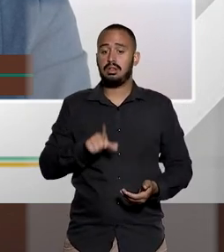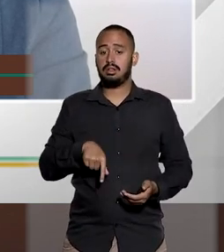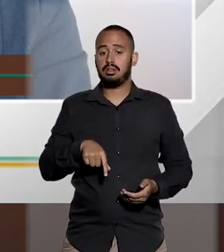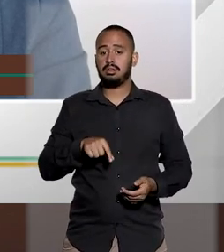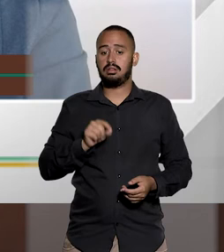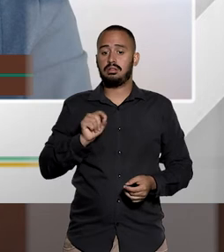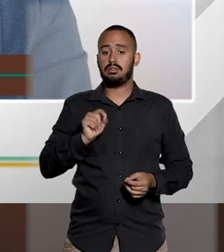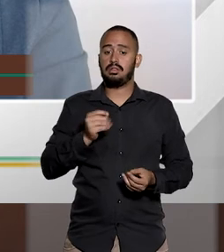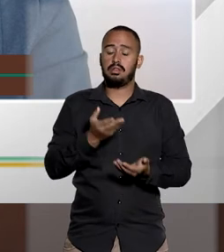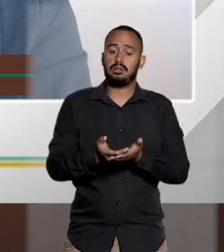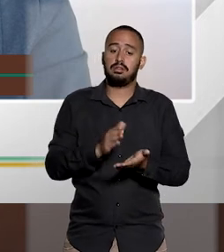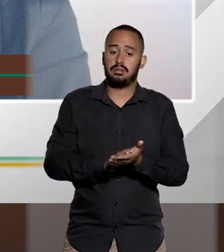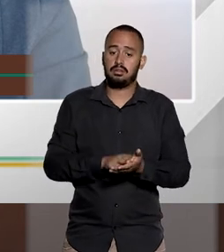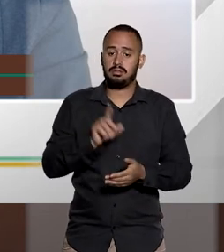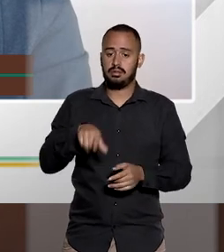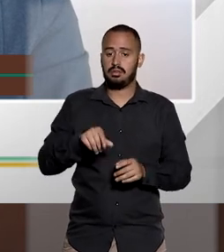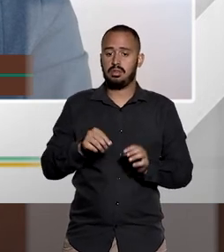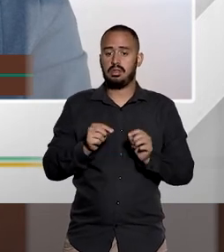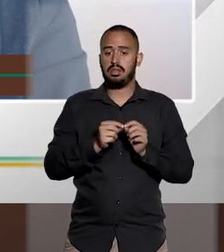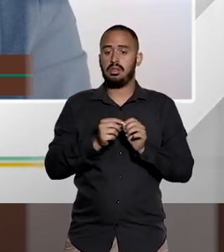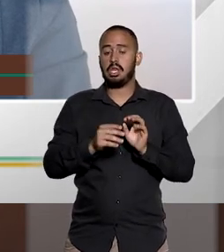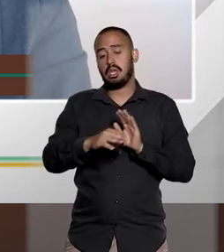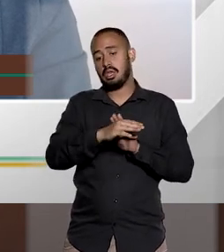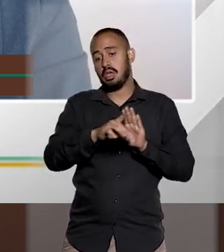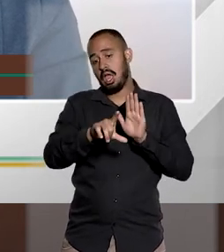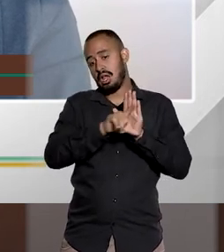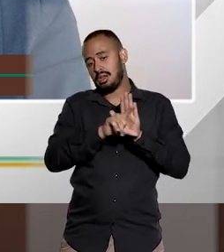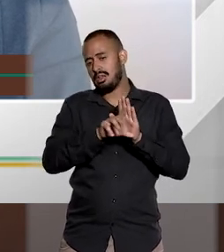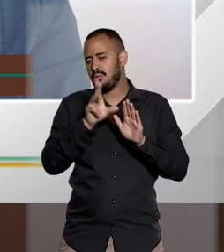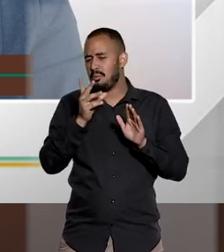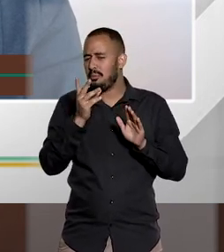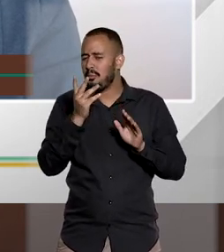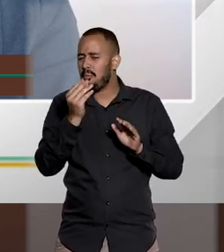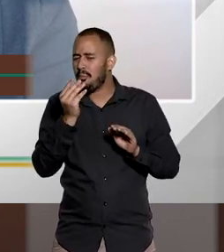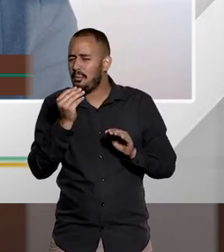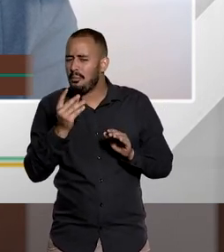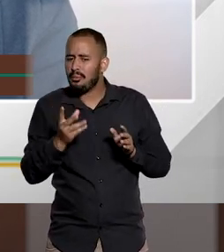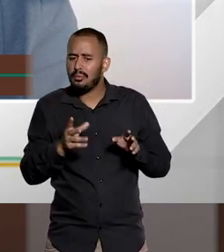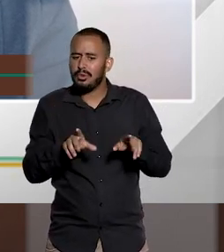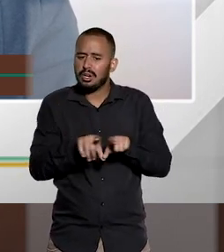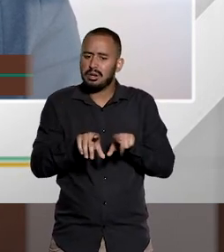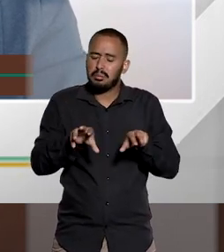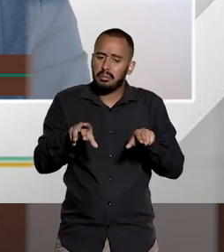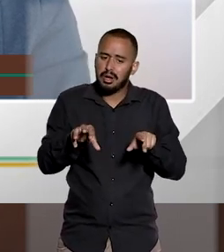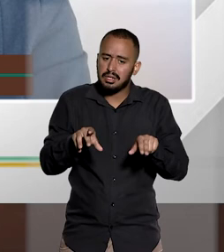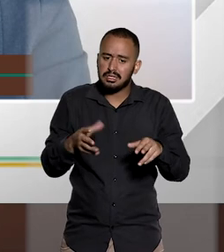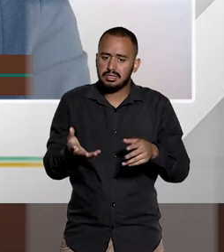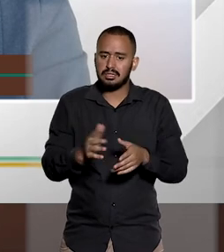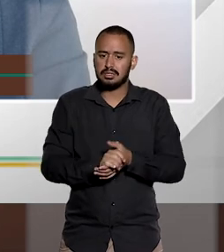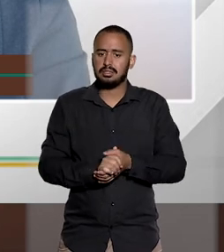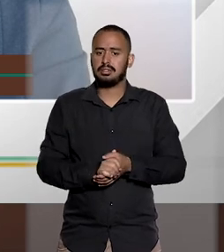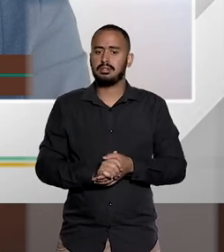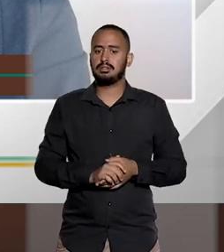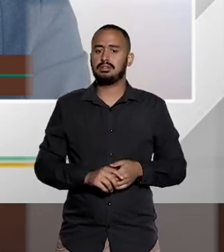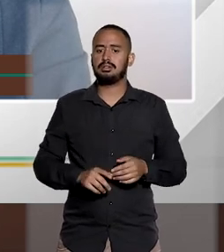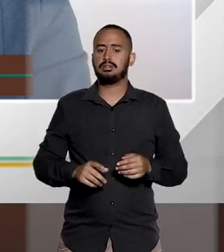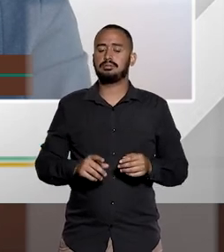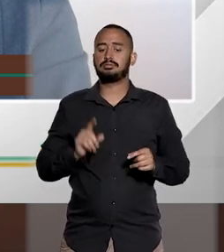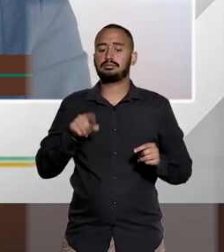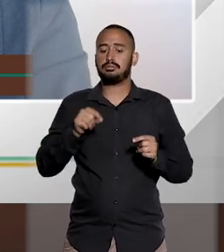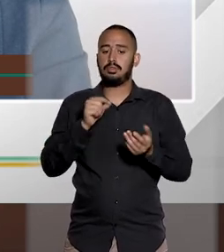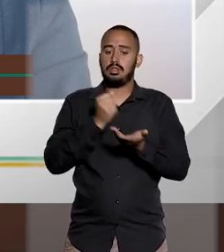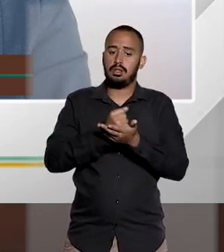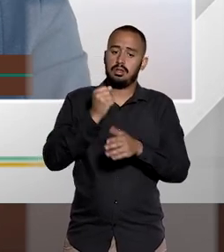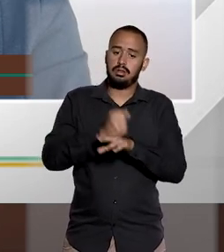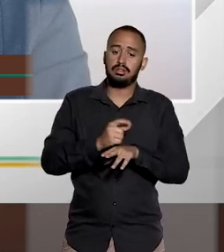subsidiariamente na interpretação. Então, um regime muito similar, porque as influências são idênticas, até os patamares de